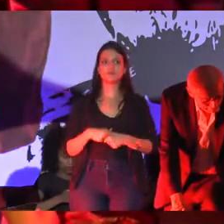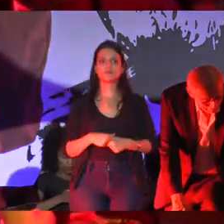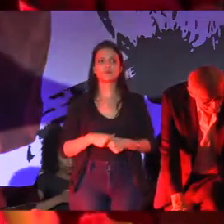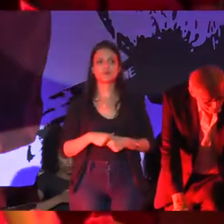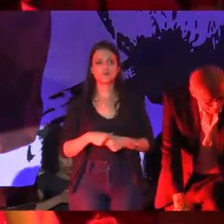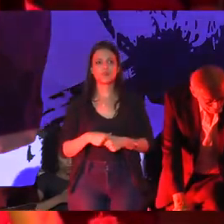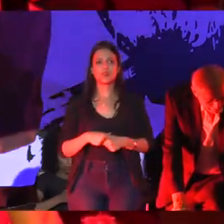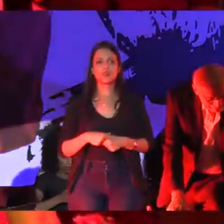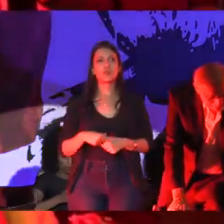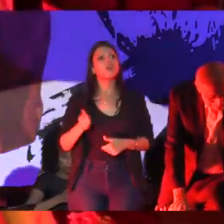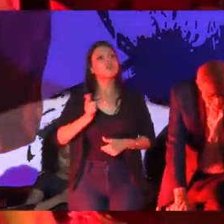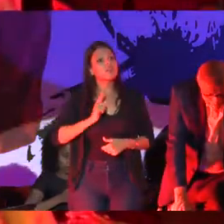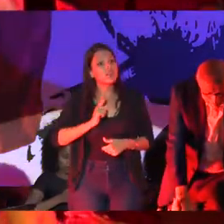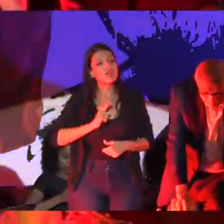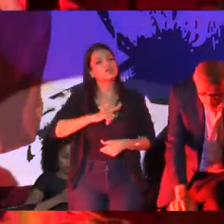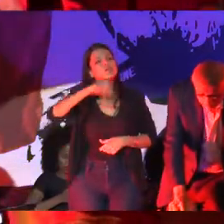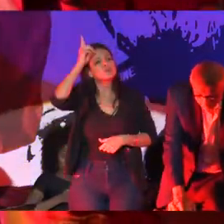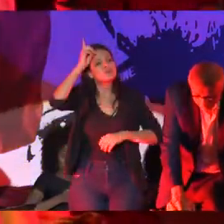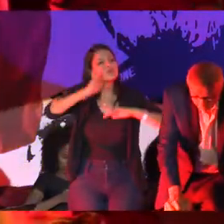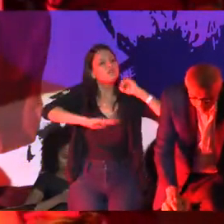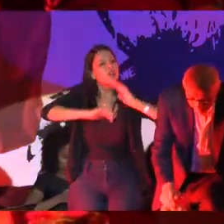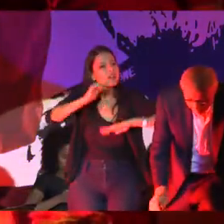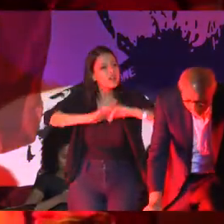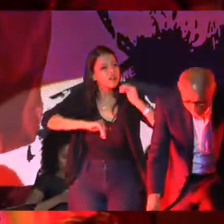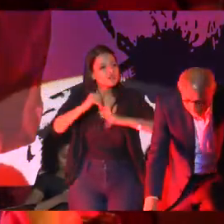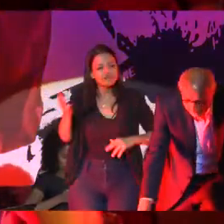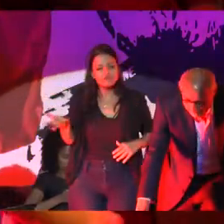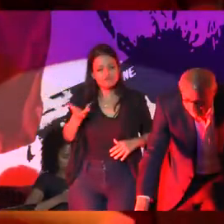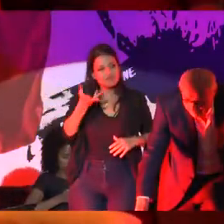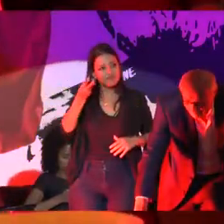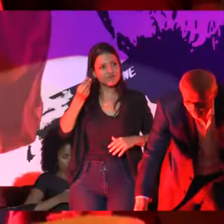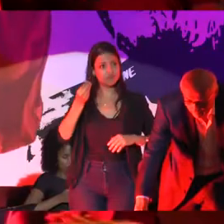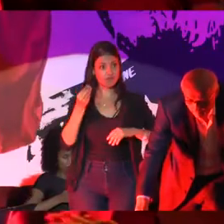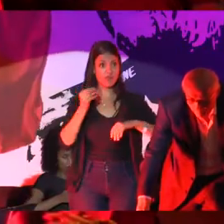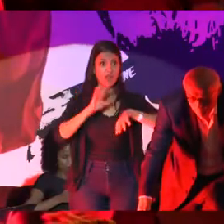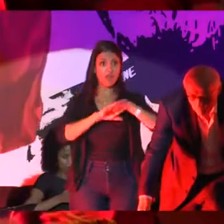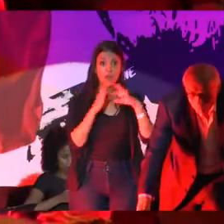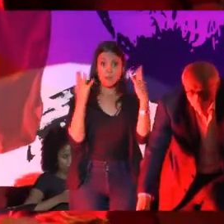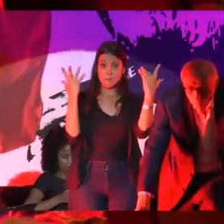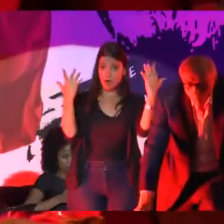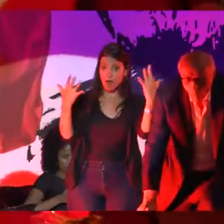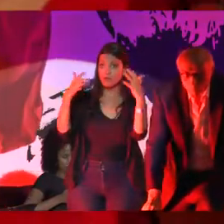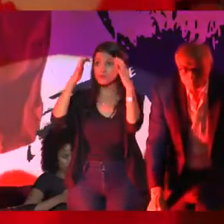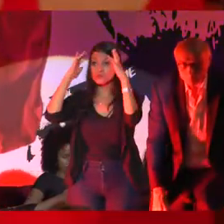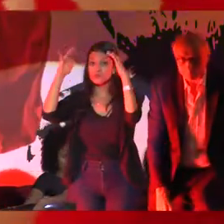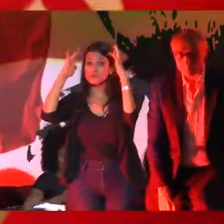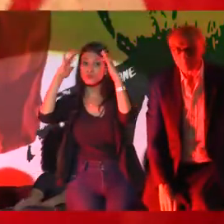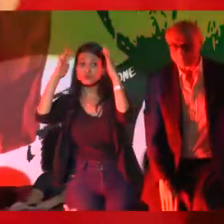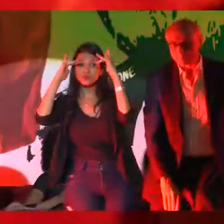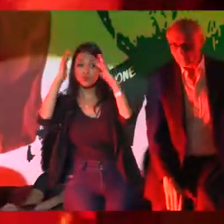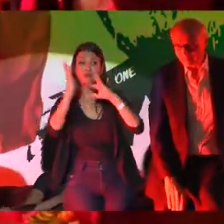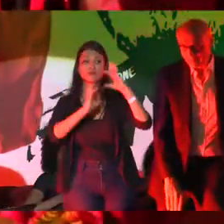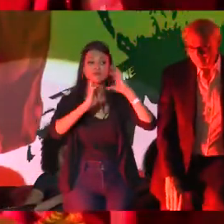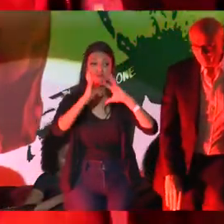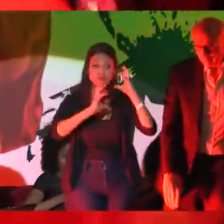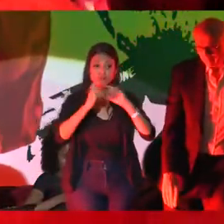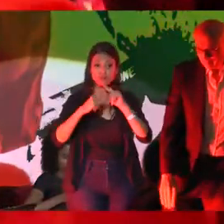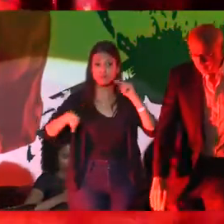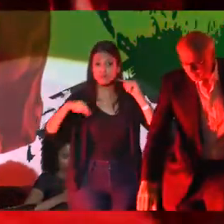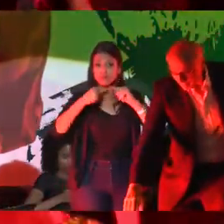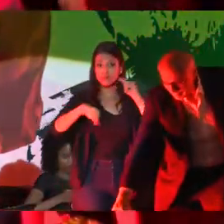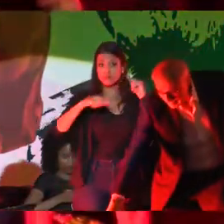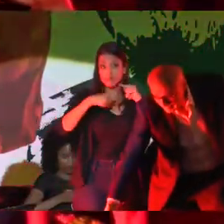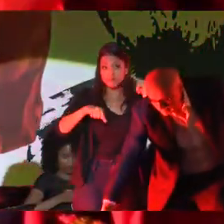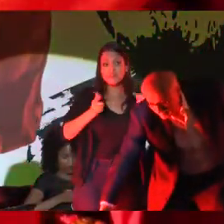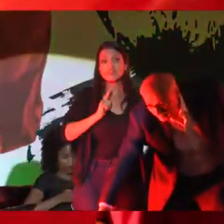Desenvolvemos um talento prodigioso para elas. Com nossas mãos, sonhos, desavenças, compomos